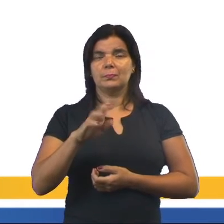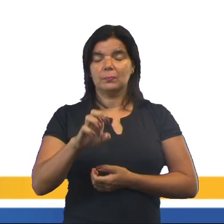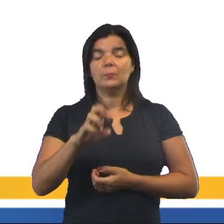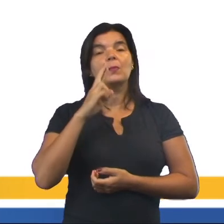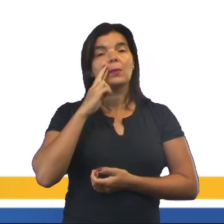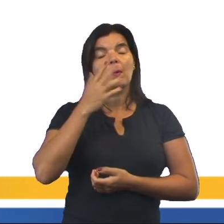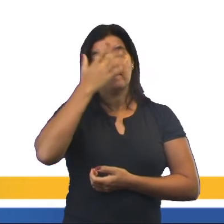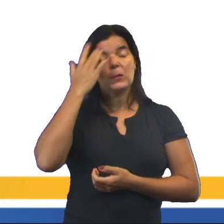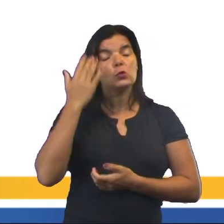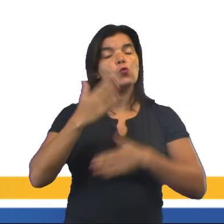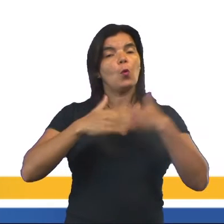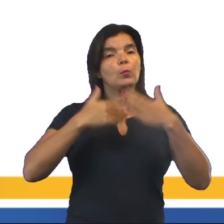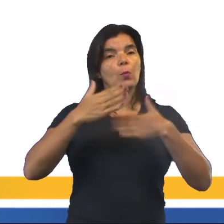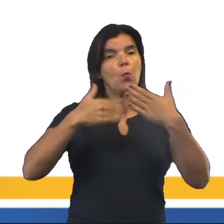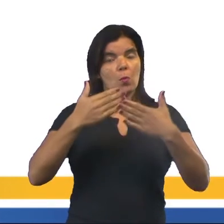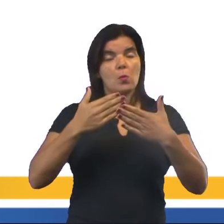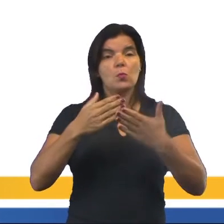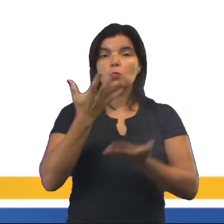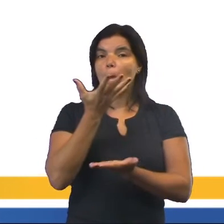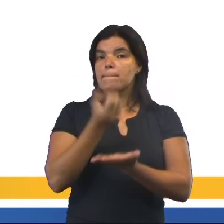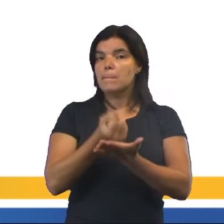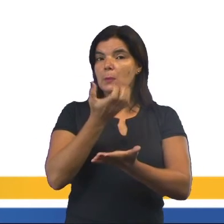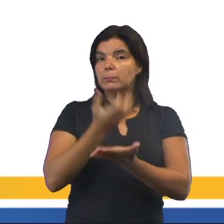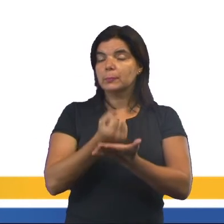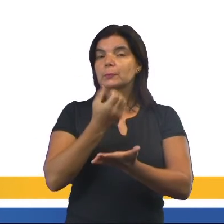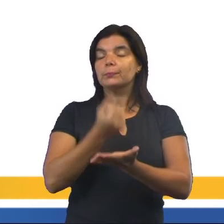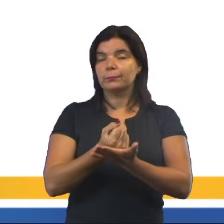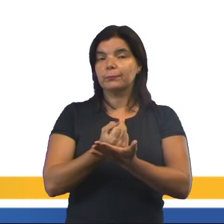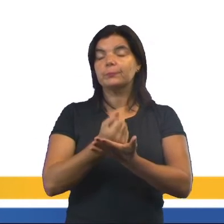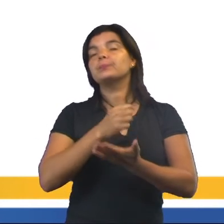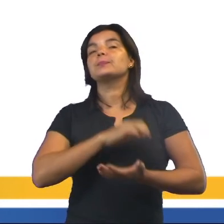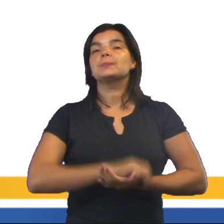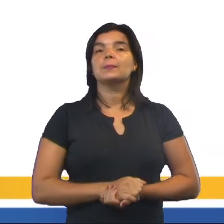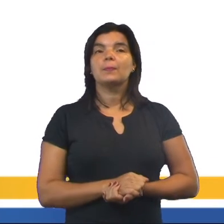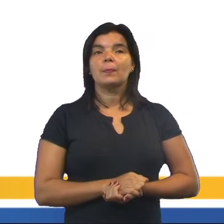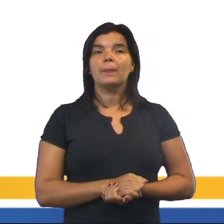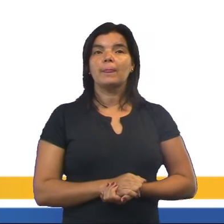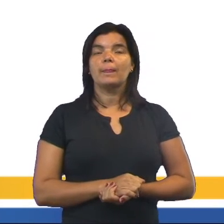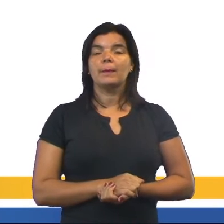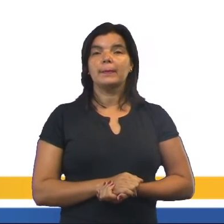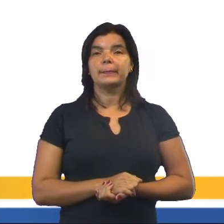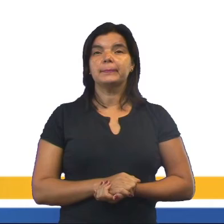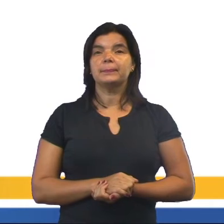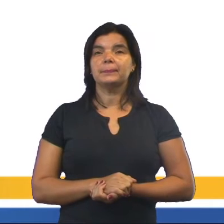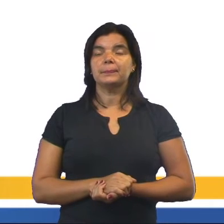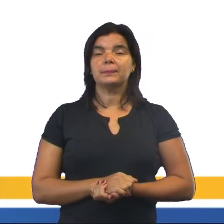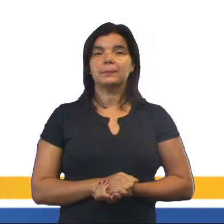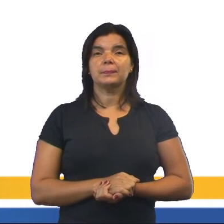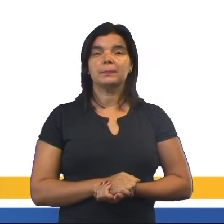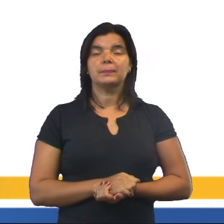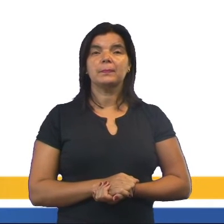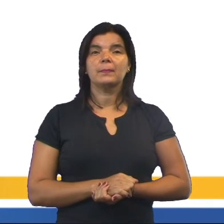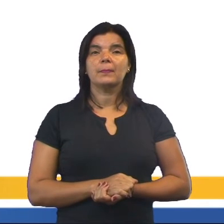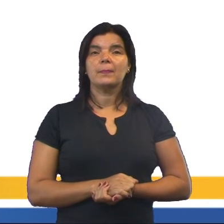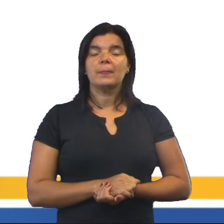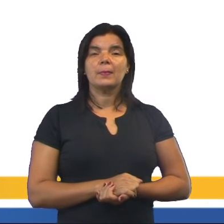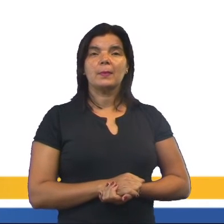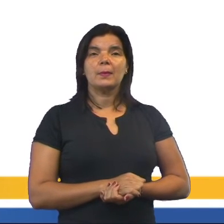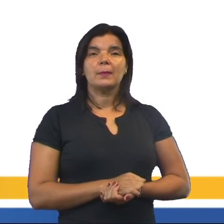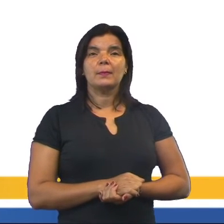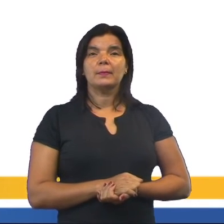que desenvolvem aplicativos, tá? App Developer é um desenvolvedor de